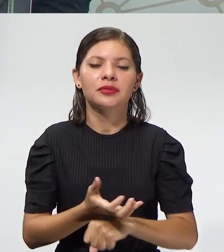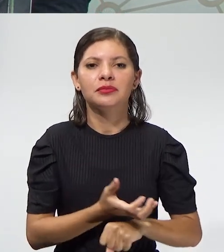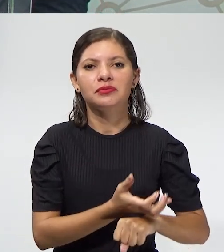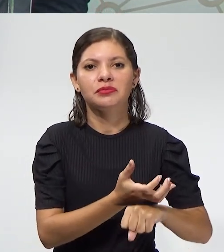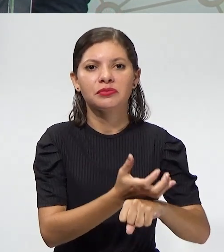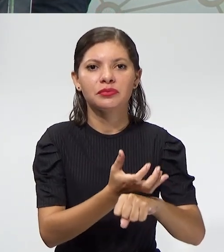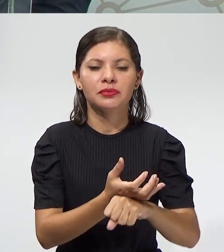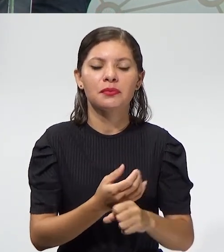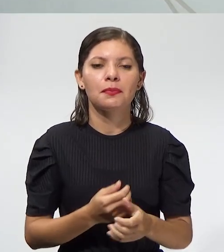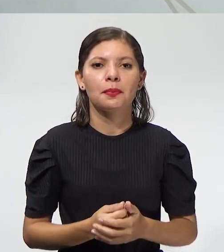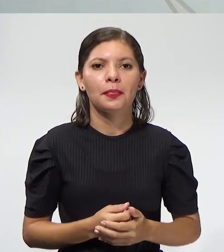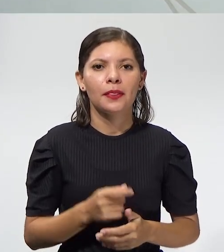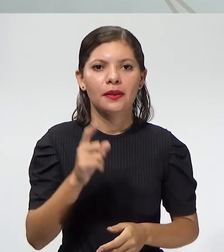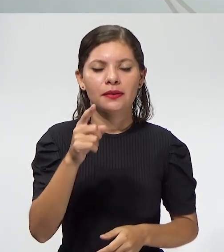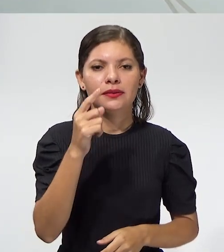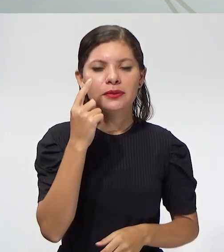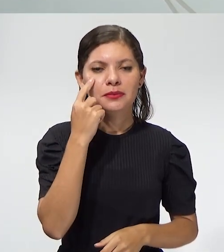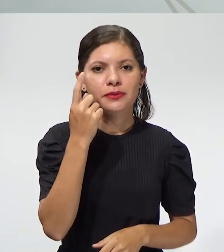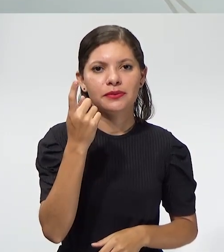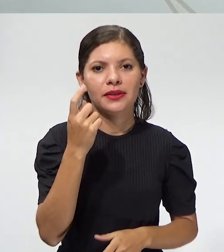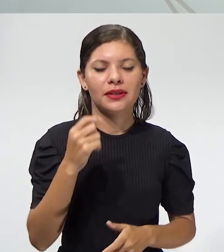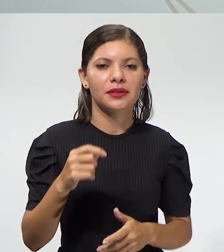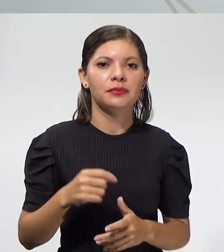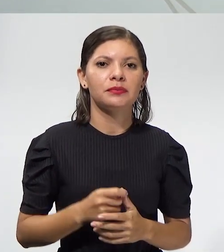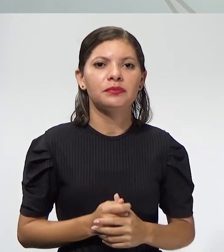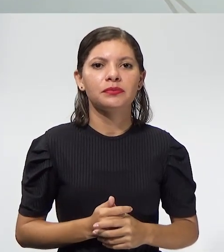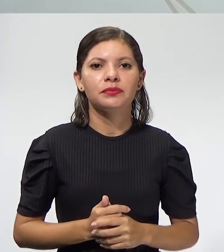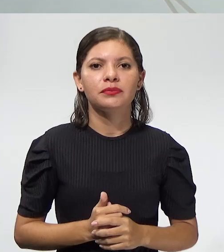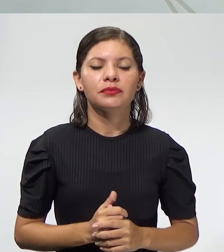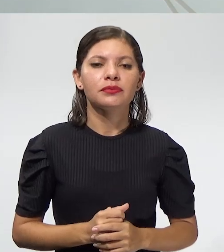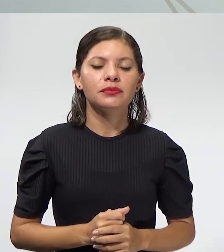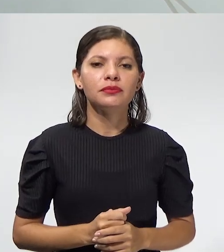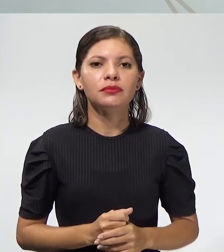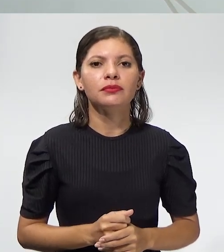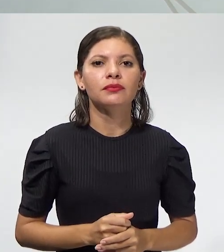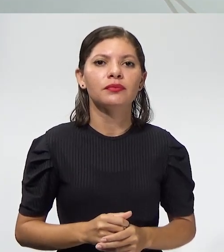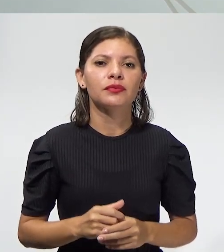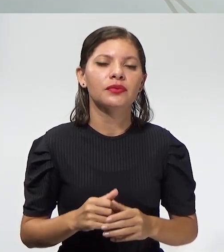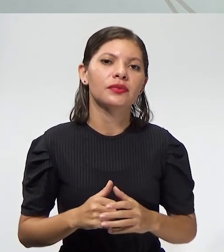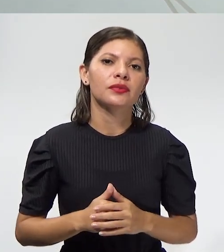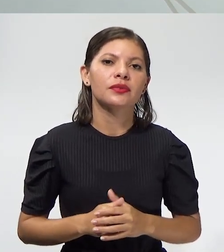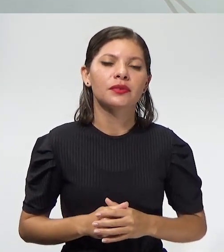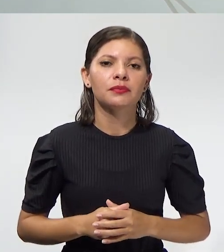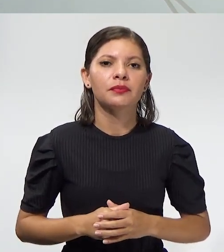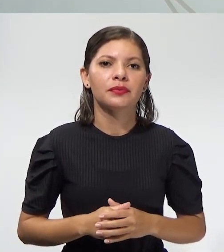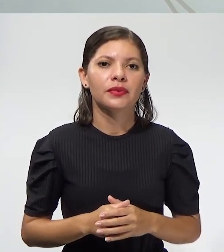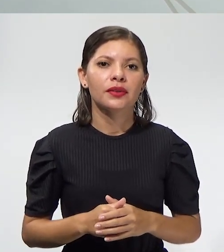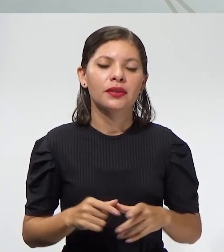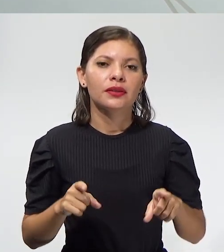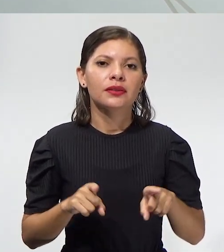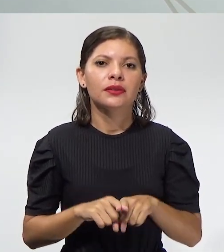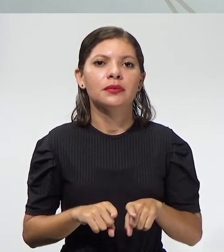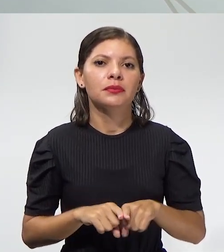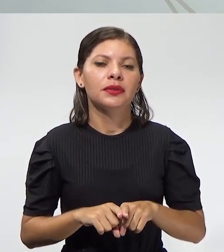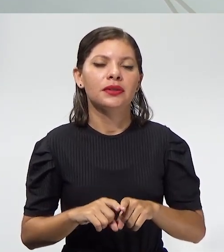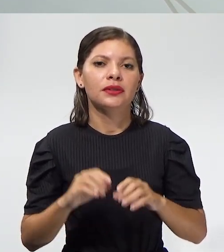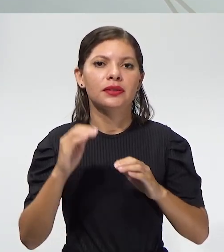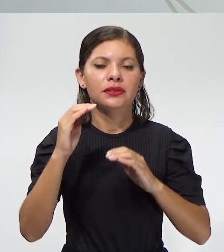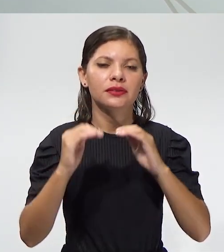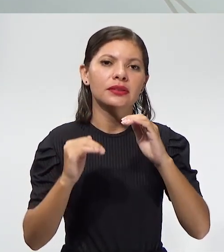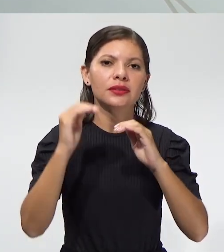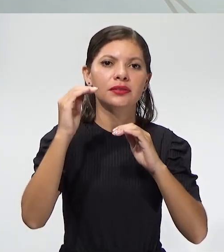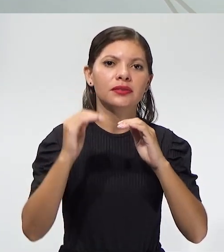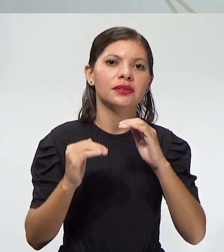aí na transdisciplinaridade, vocês podem observar que ela é uma interdisciplinaridade um pouco além, porque